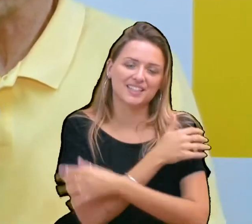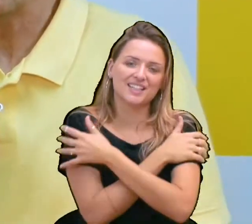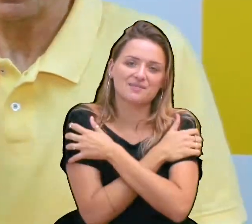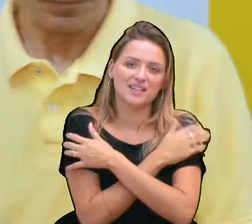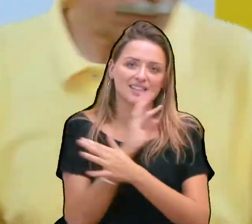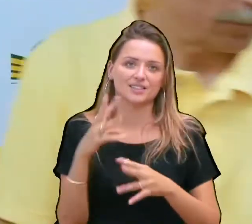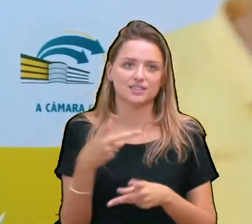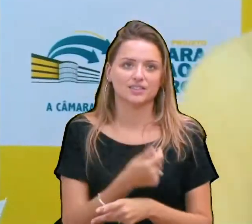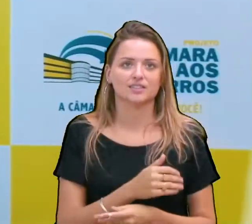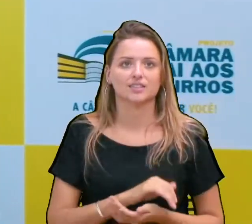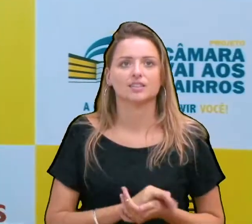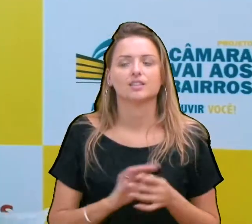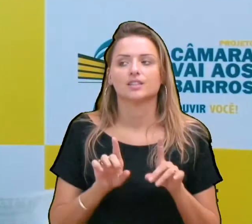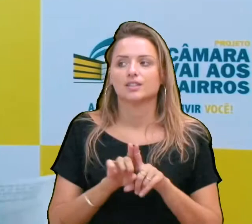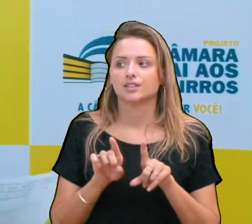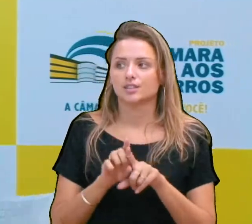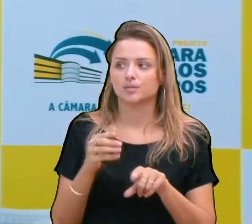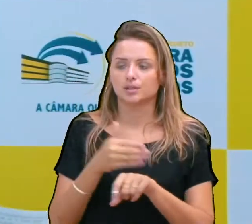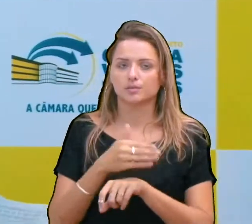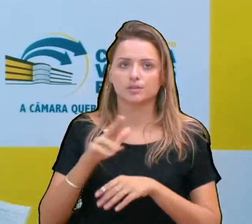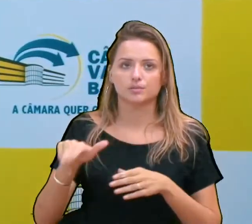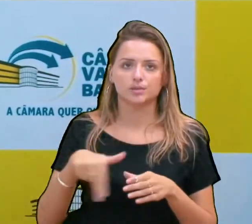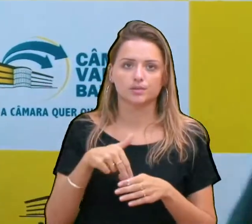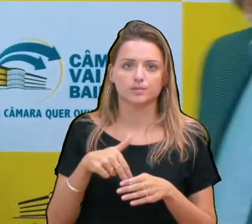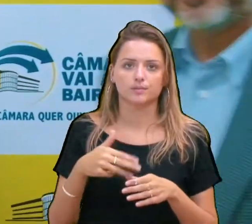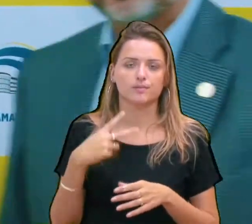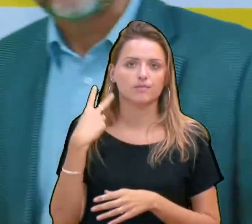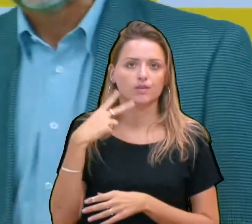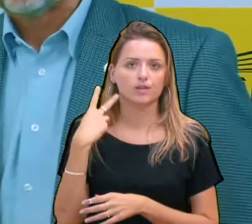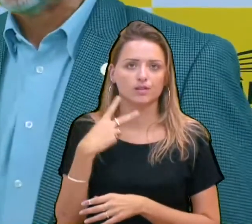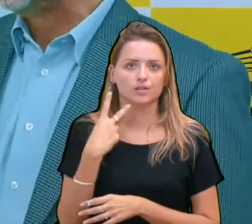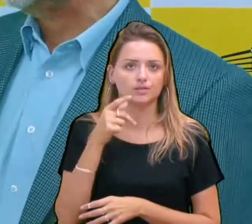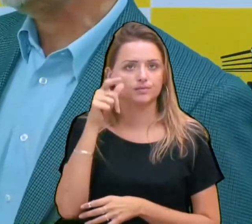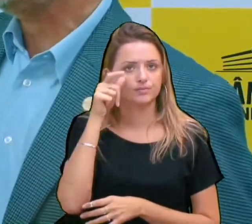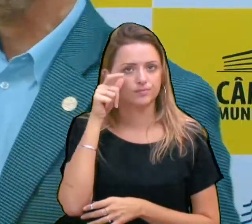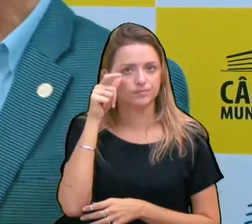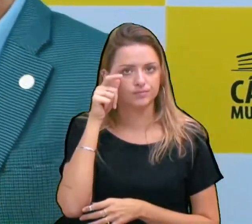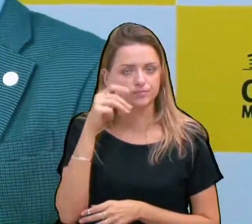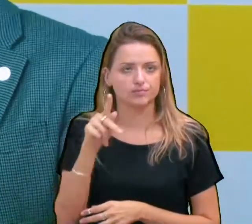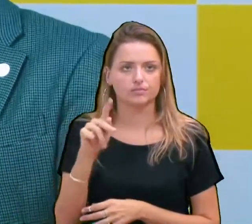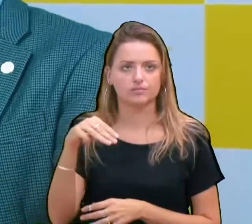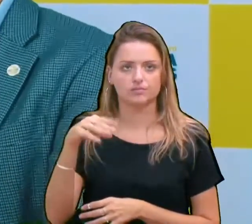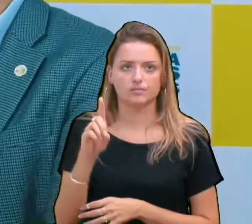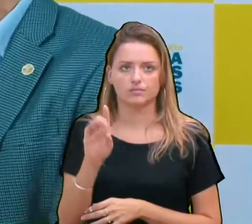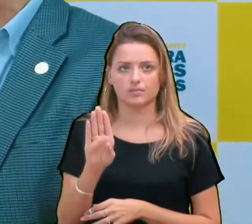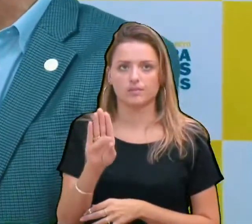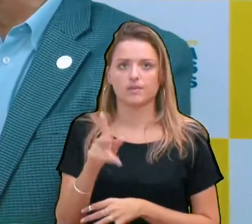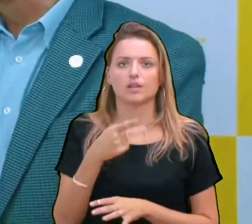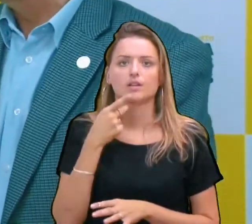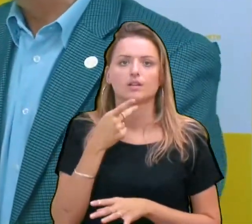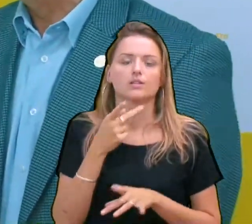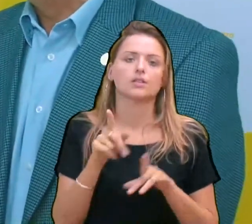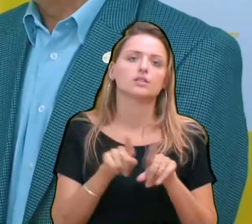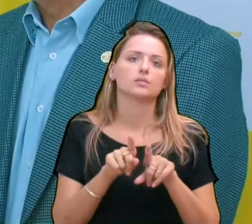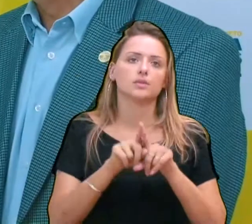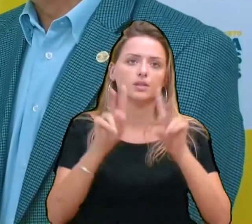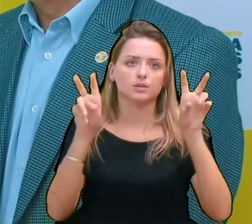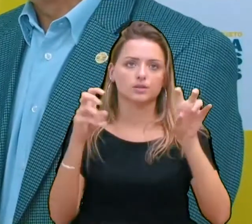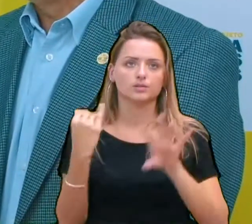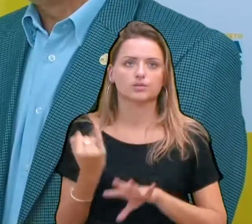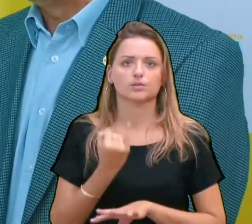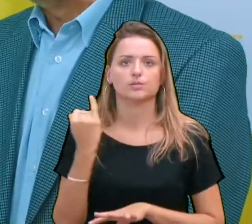abraço a todos. Quem também participou do grande expediente hoje foi o vereador Paulo Périco, do PMDB, que trouxe um assunto muito importante